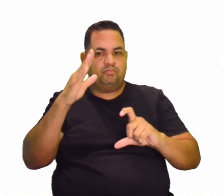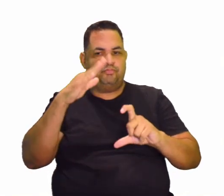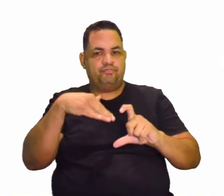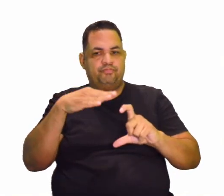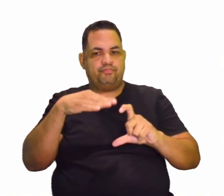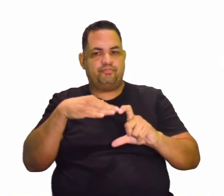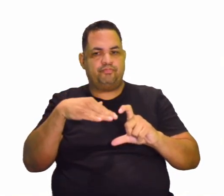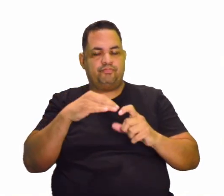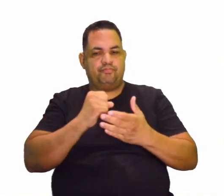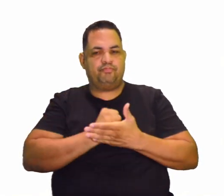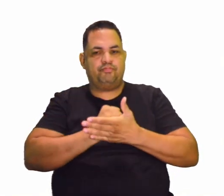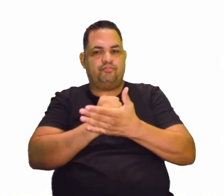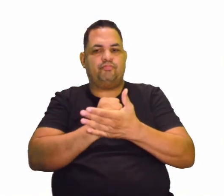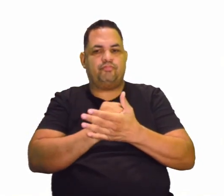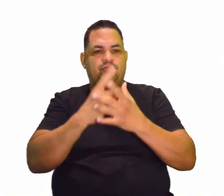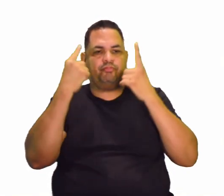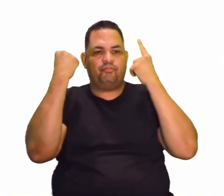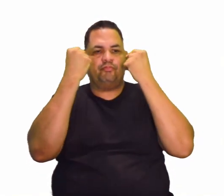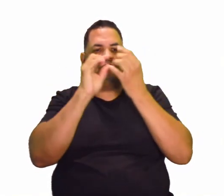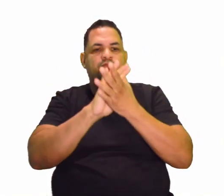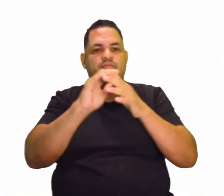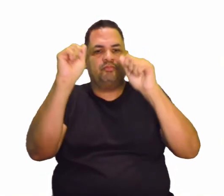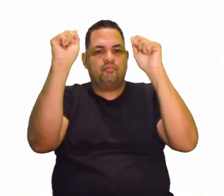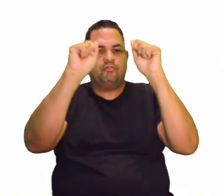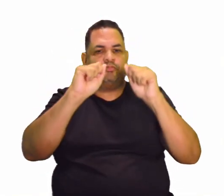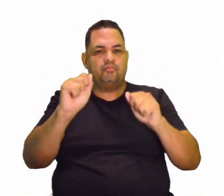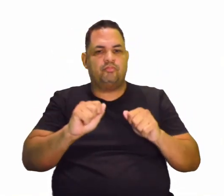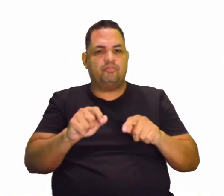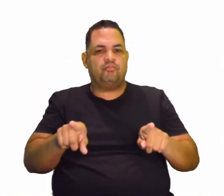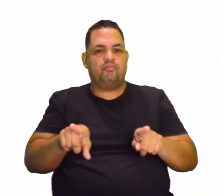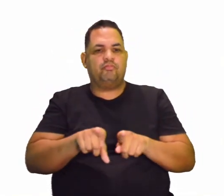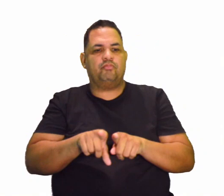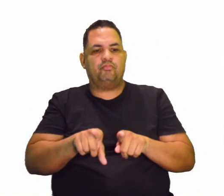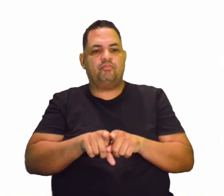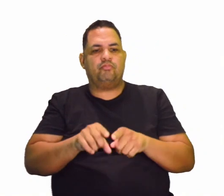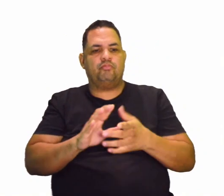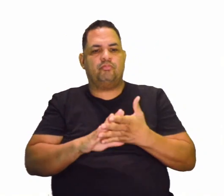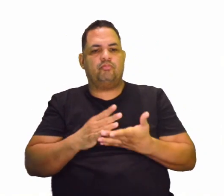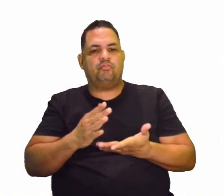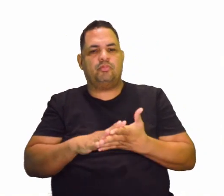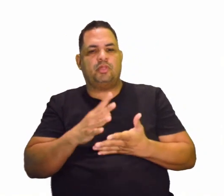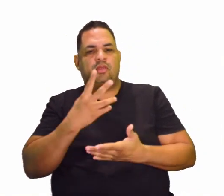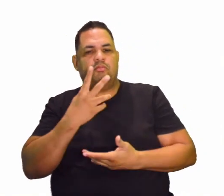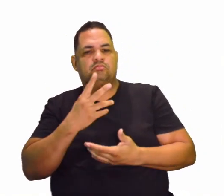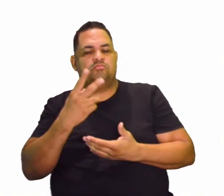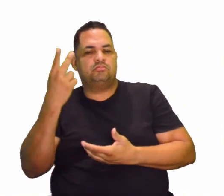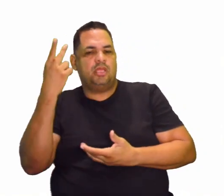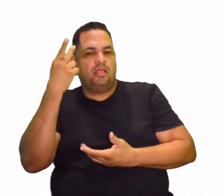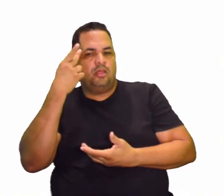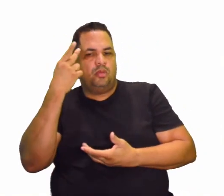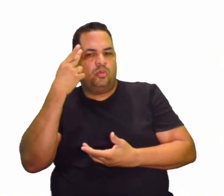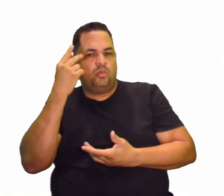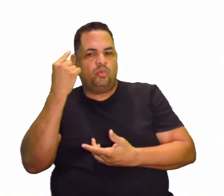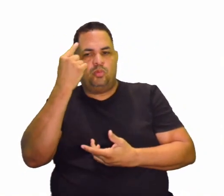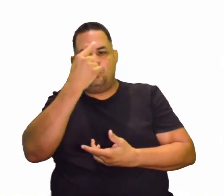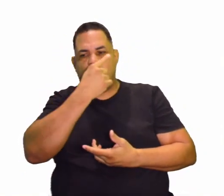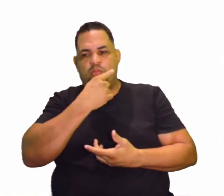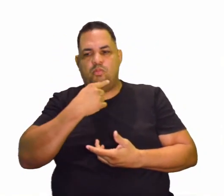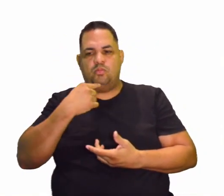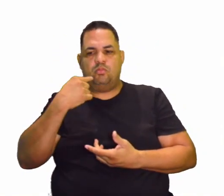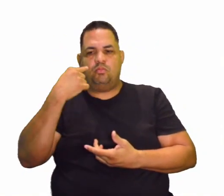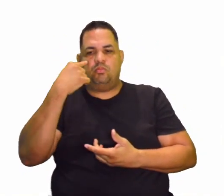gregos, as esculturas romanas também tinham toques naturalistas, com rostos e trajes,